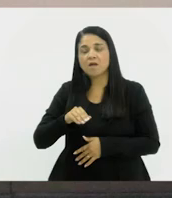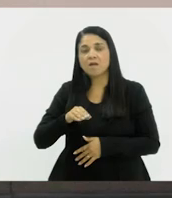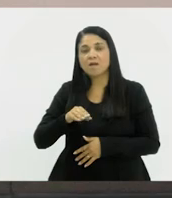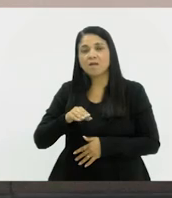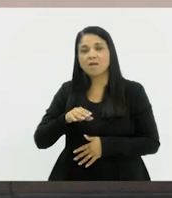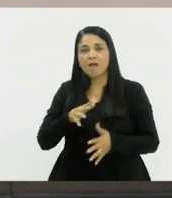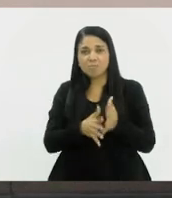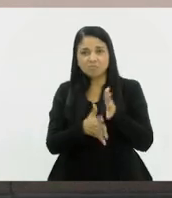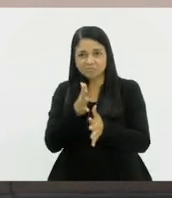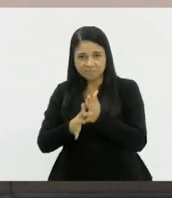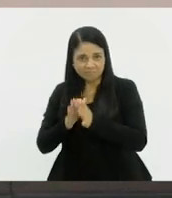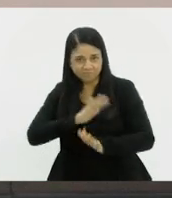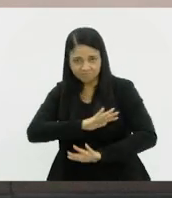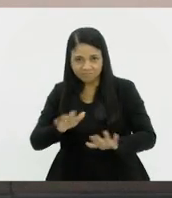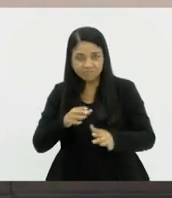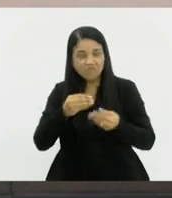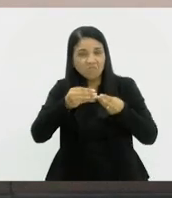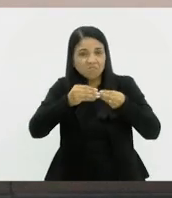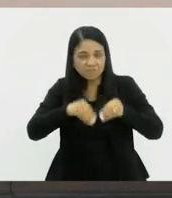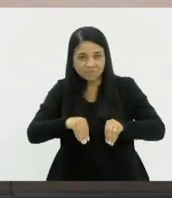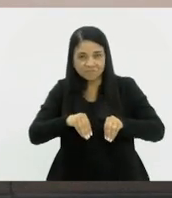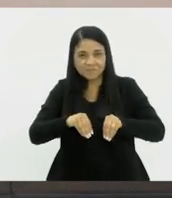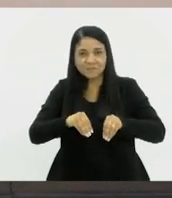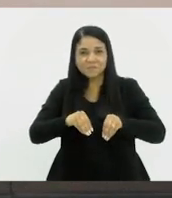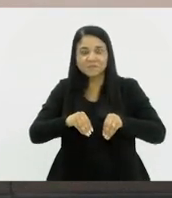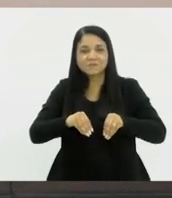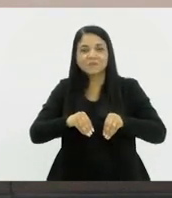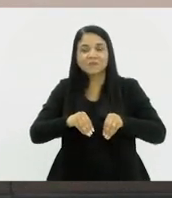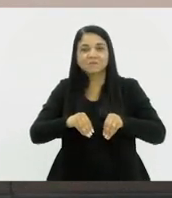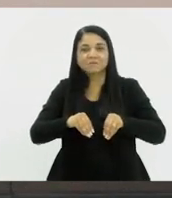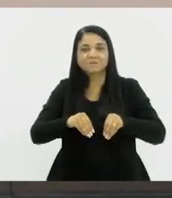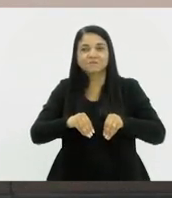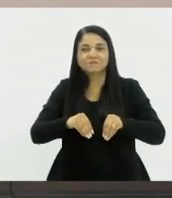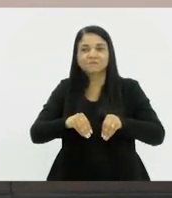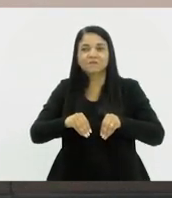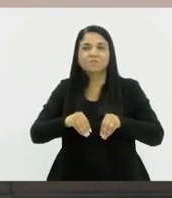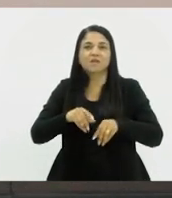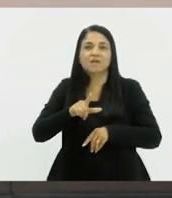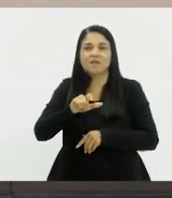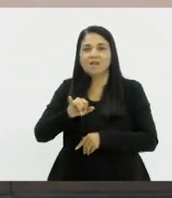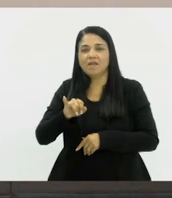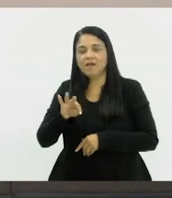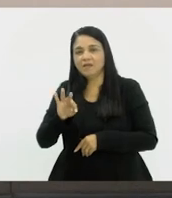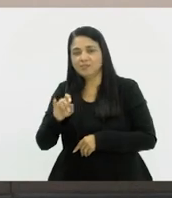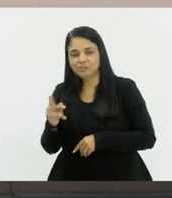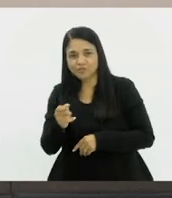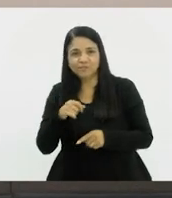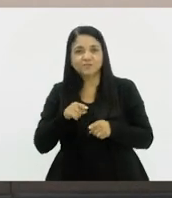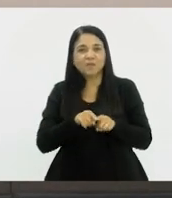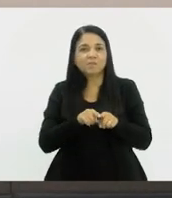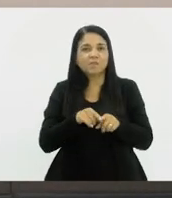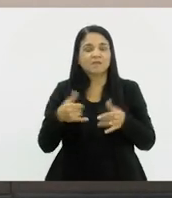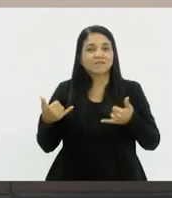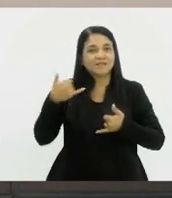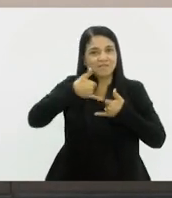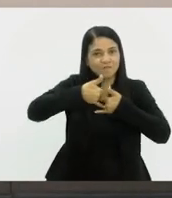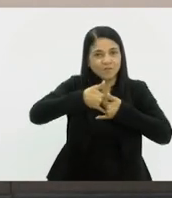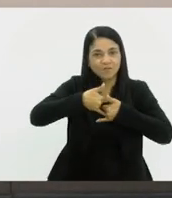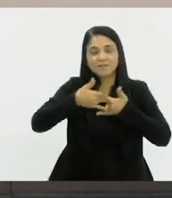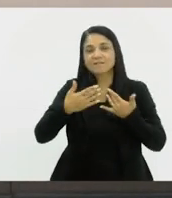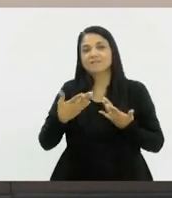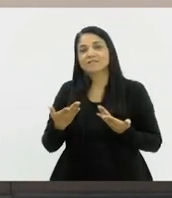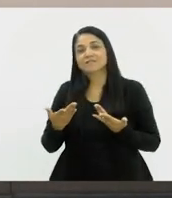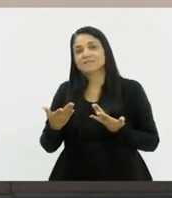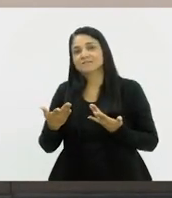você em suma foi prejudicado pela pela Light pela telefônica etc etc